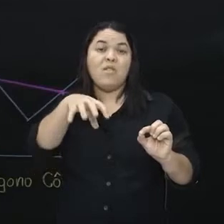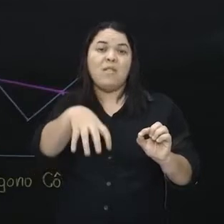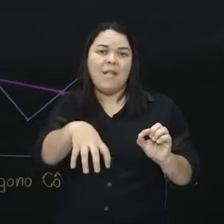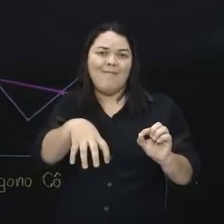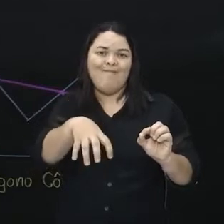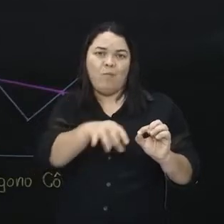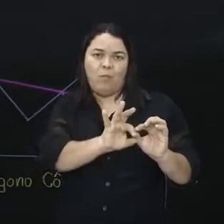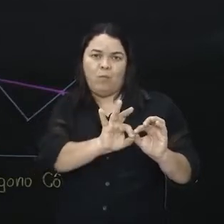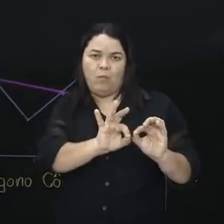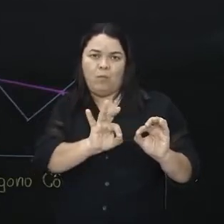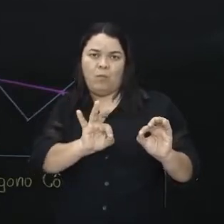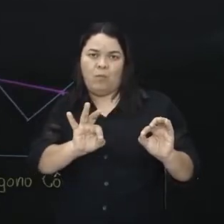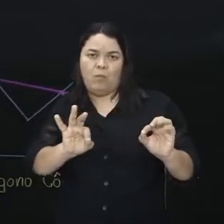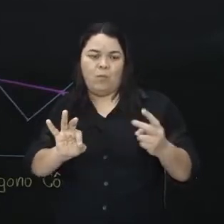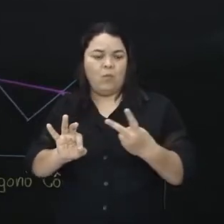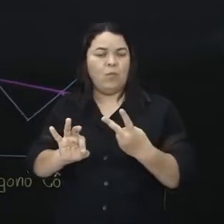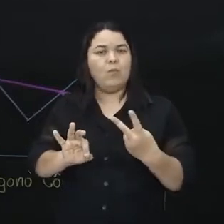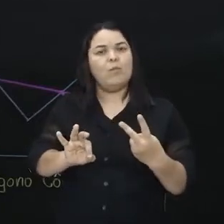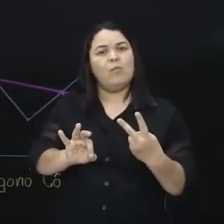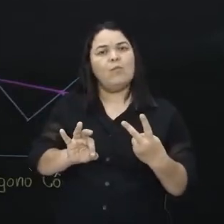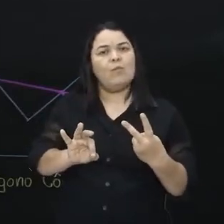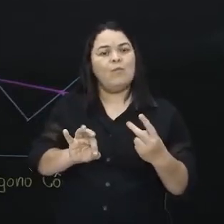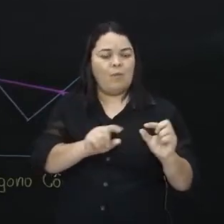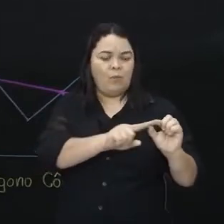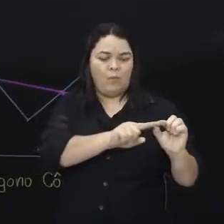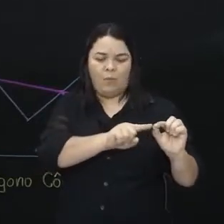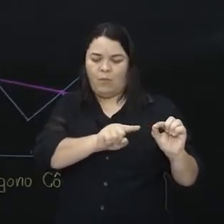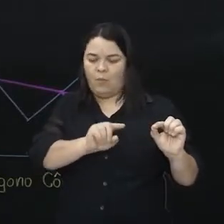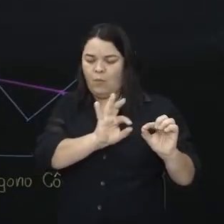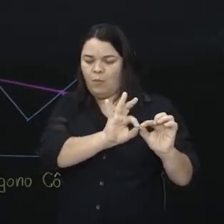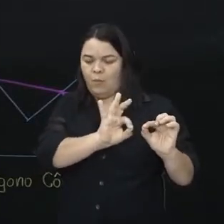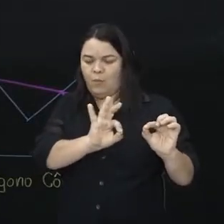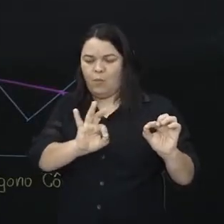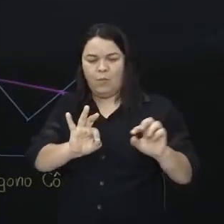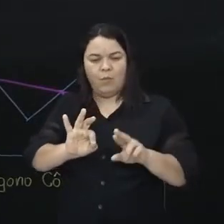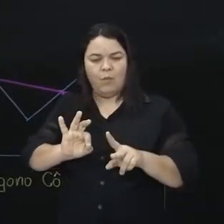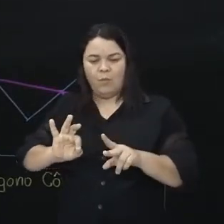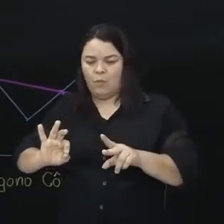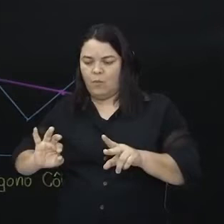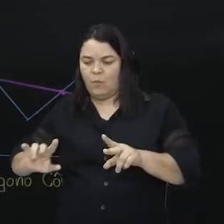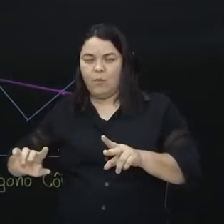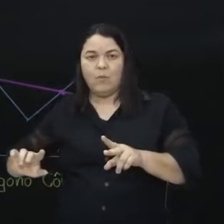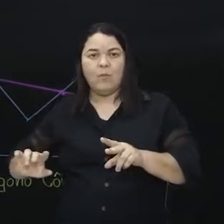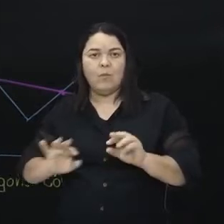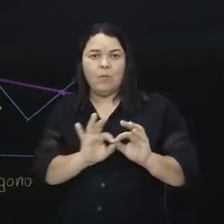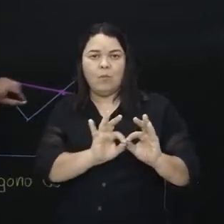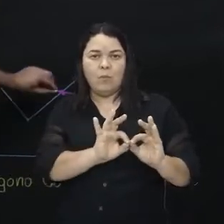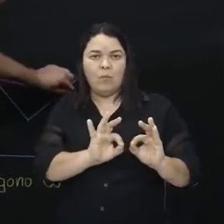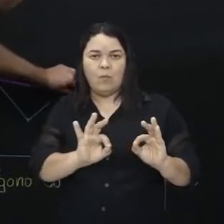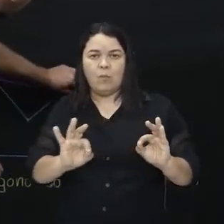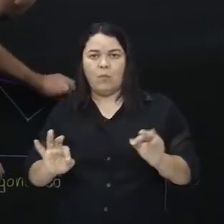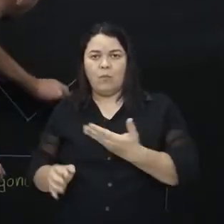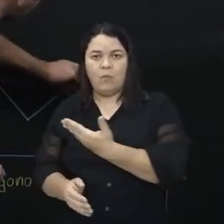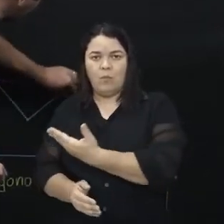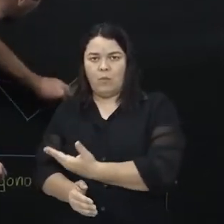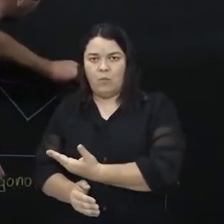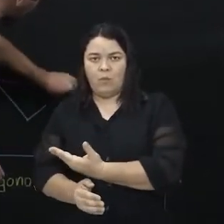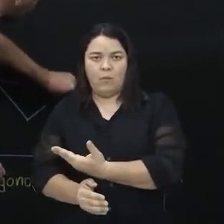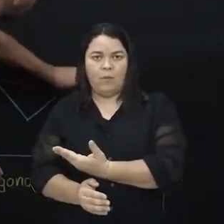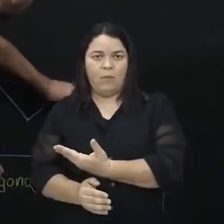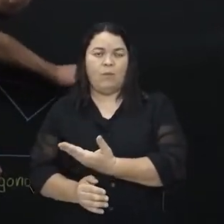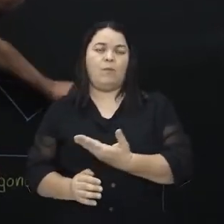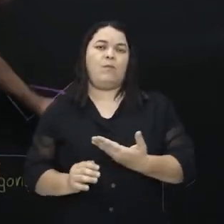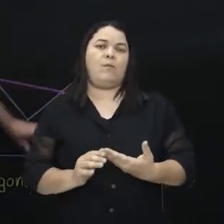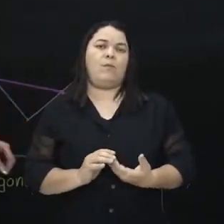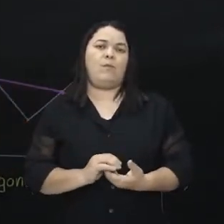polígono, tá? Ele vai tocar o polígono em duas regiões diferentes. Ele vai tocar nessa parte aqui e